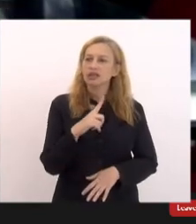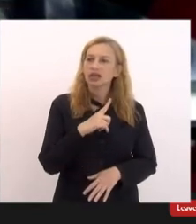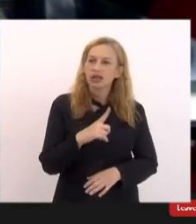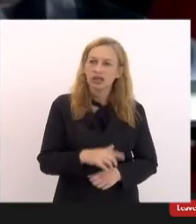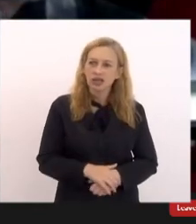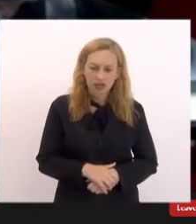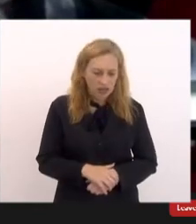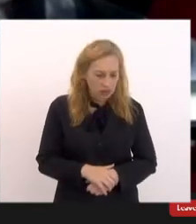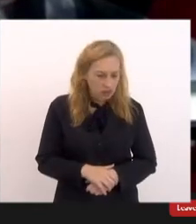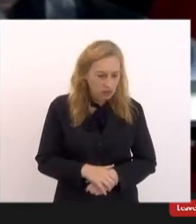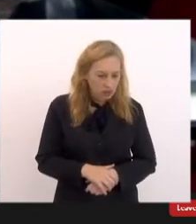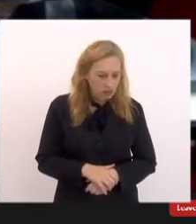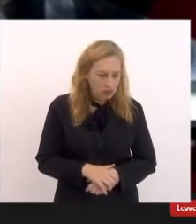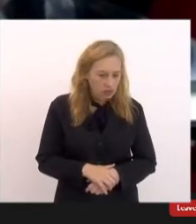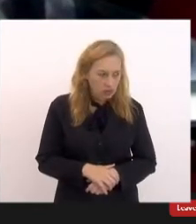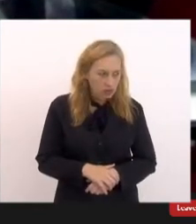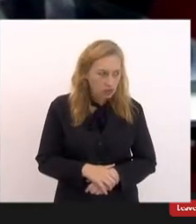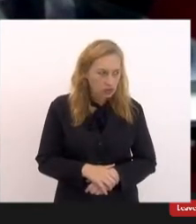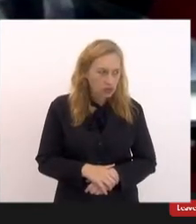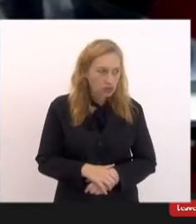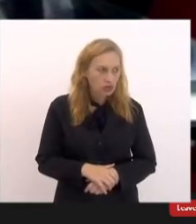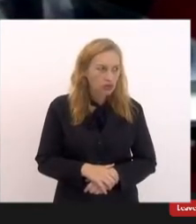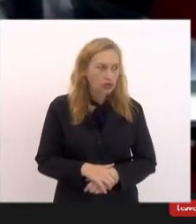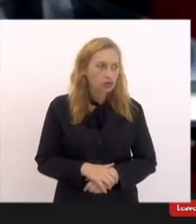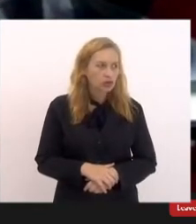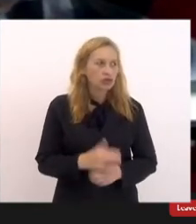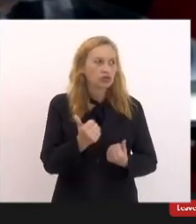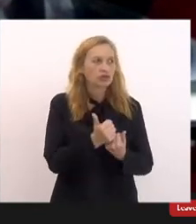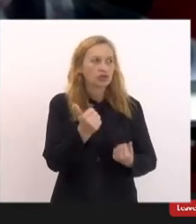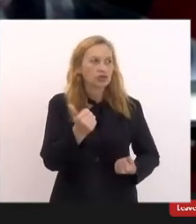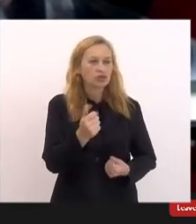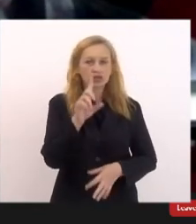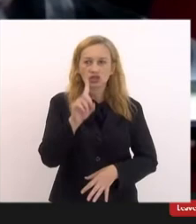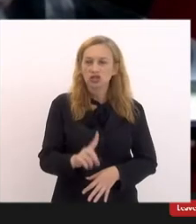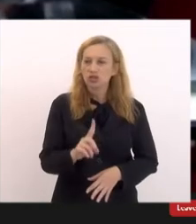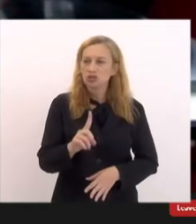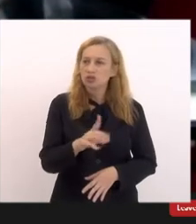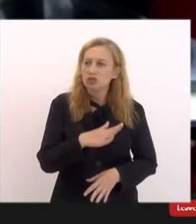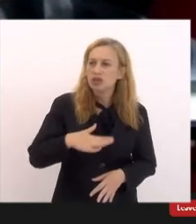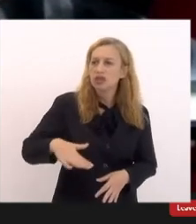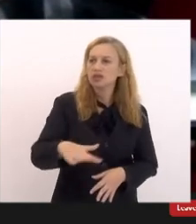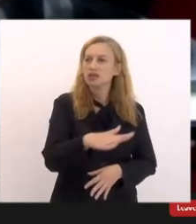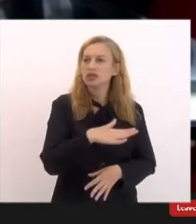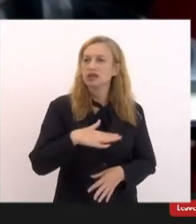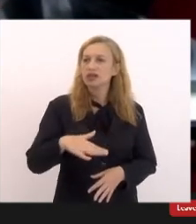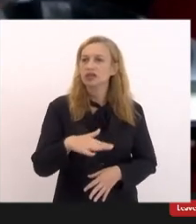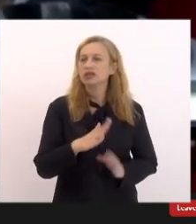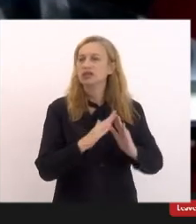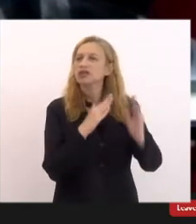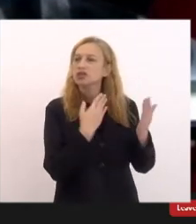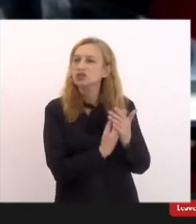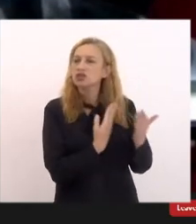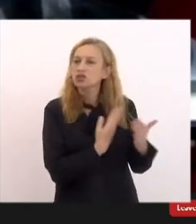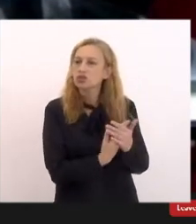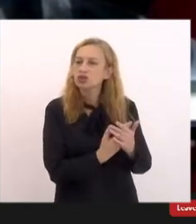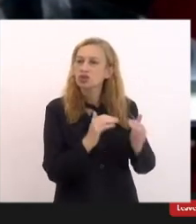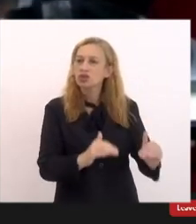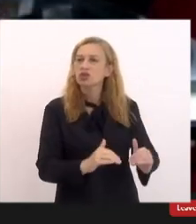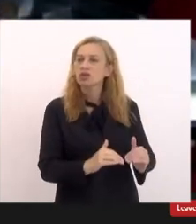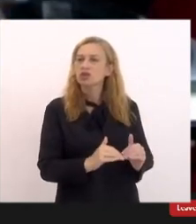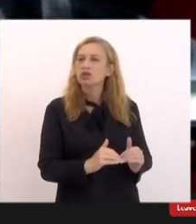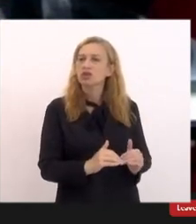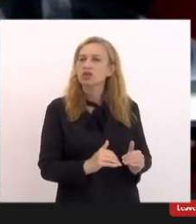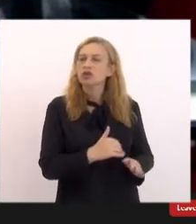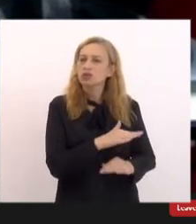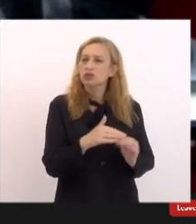de profissionais envolvido nisso, nossos diretores das unidades, diretores regionais, nossas superintendências, todos